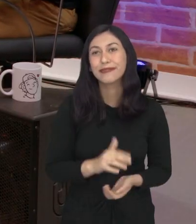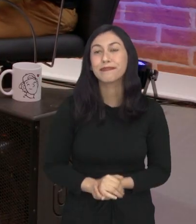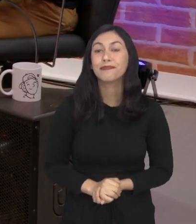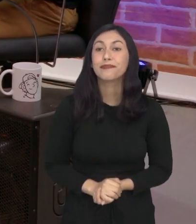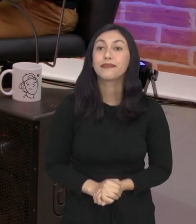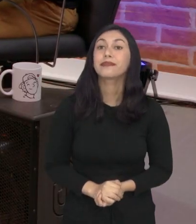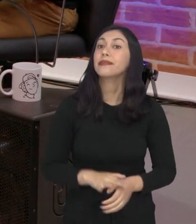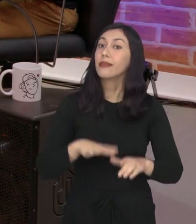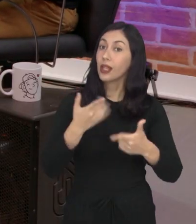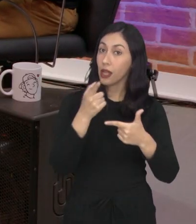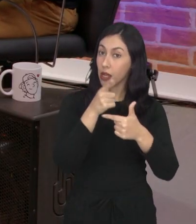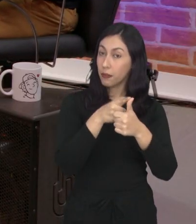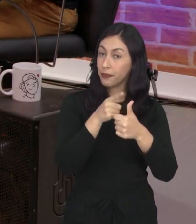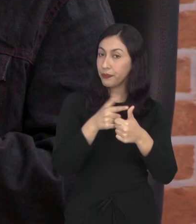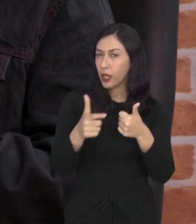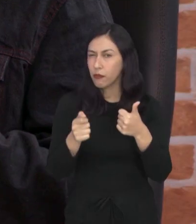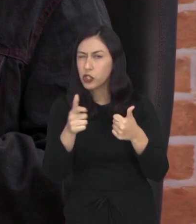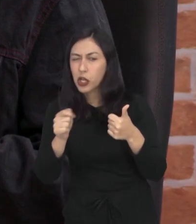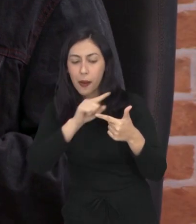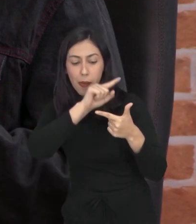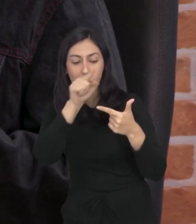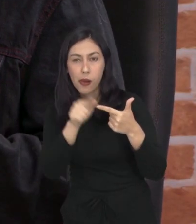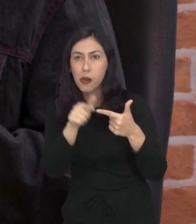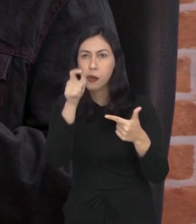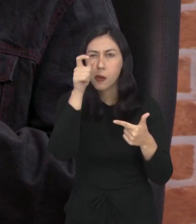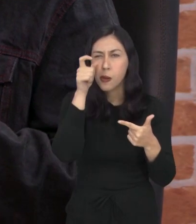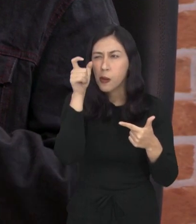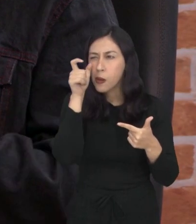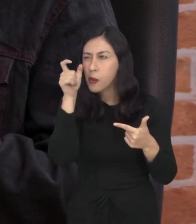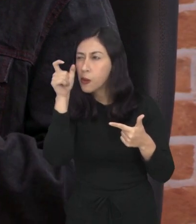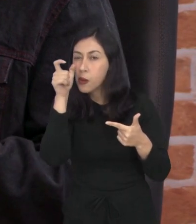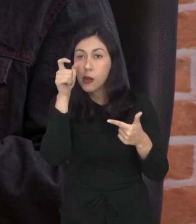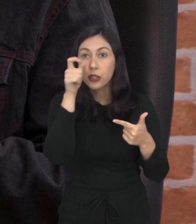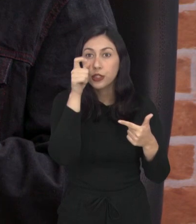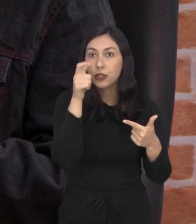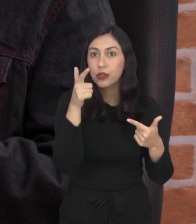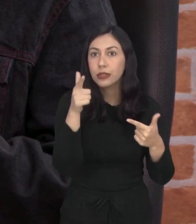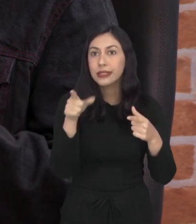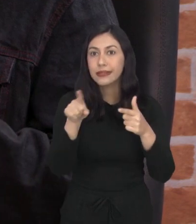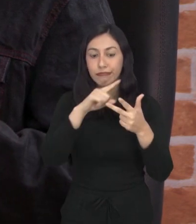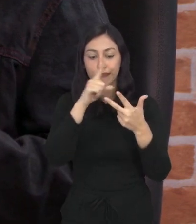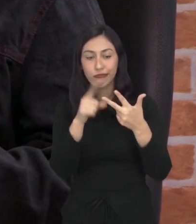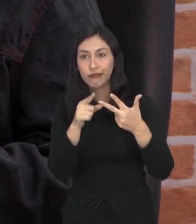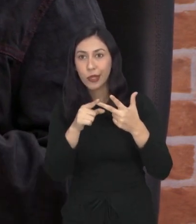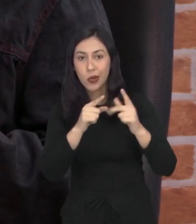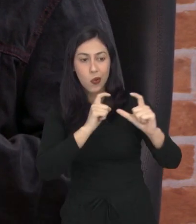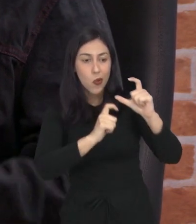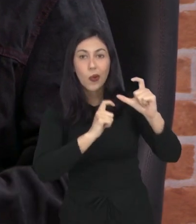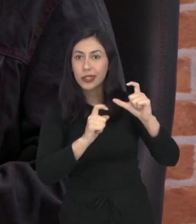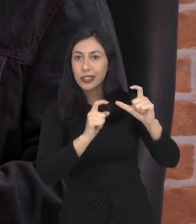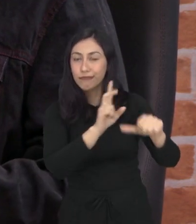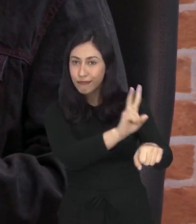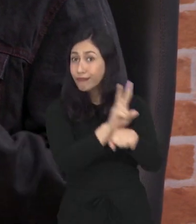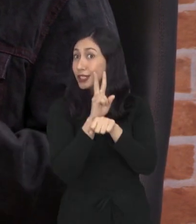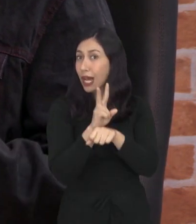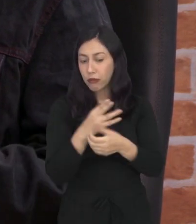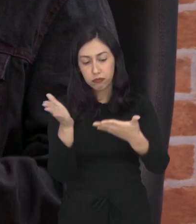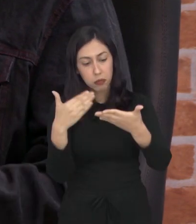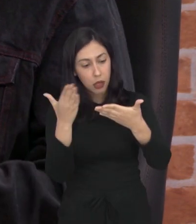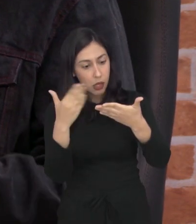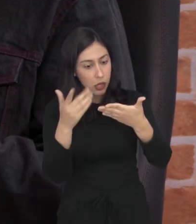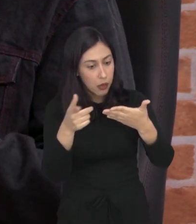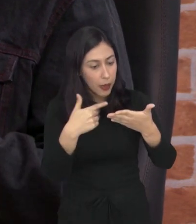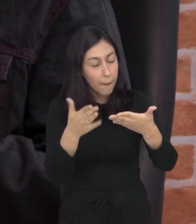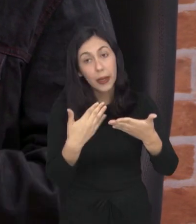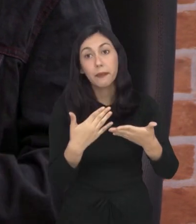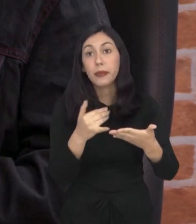vó. E aí do videogame eu acabava assistindo muita coisa e eu meio que pegava quadrinho emprestado com alguns amigos. Então eu começava